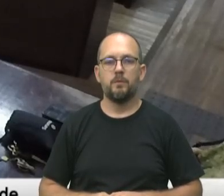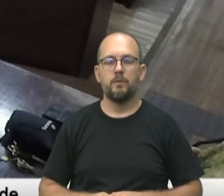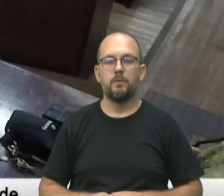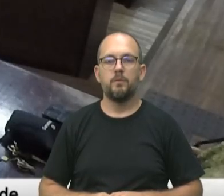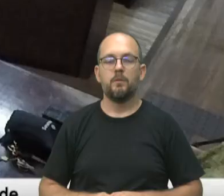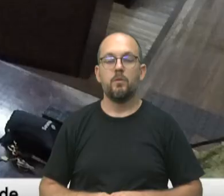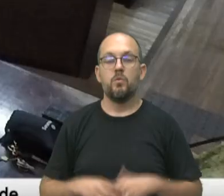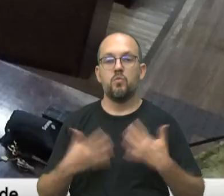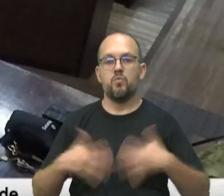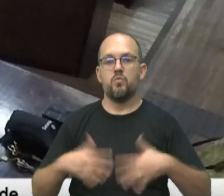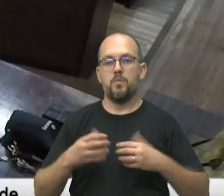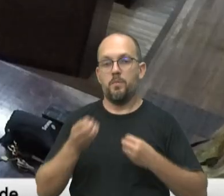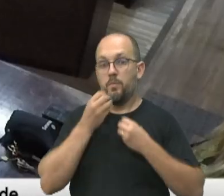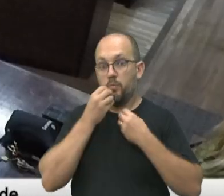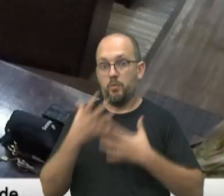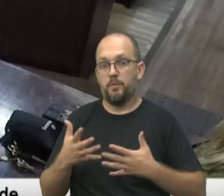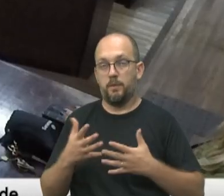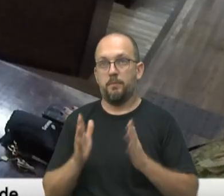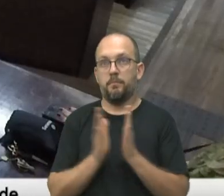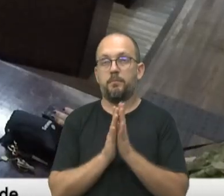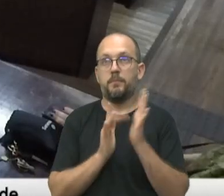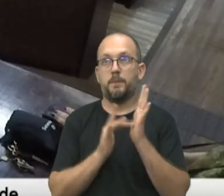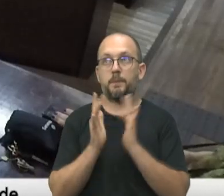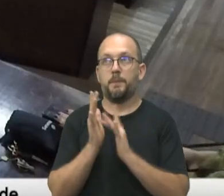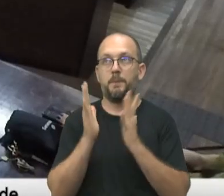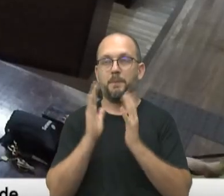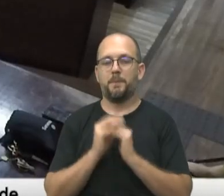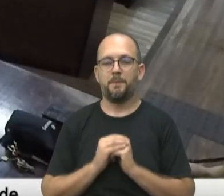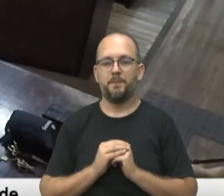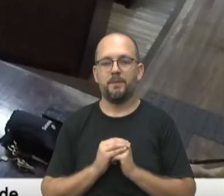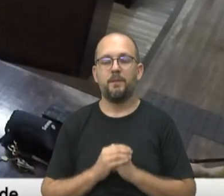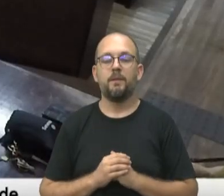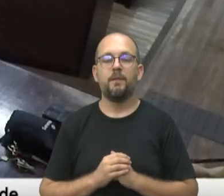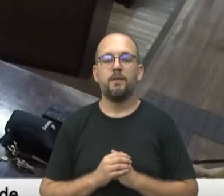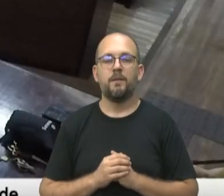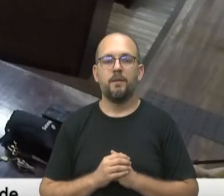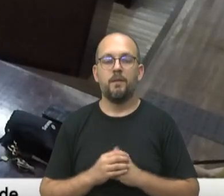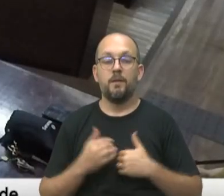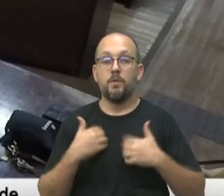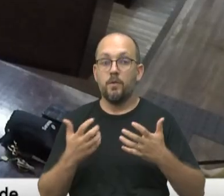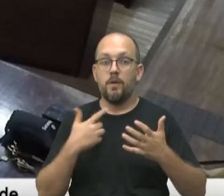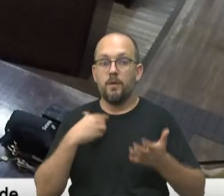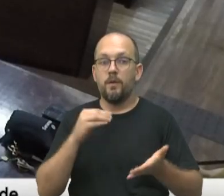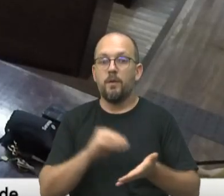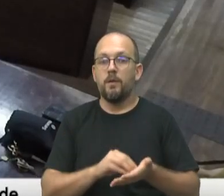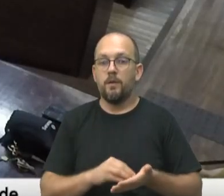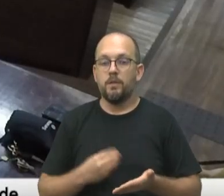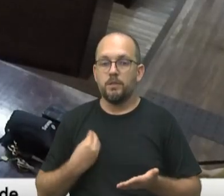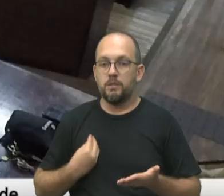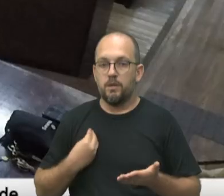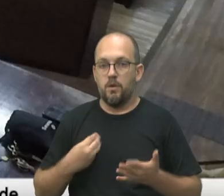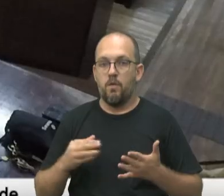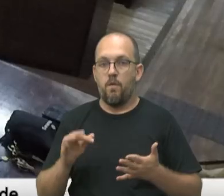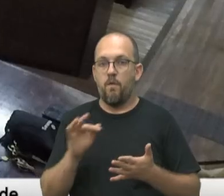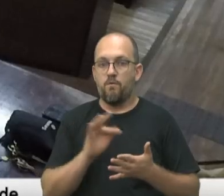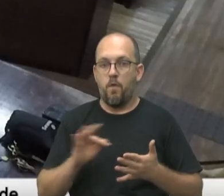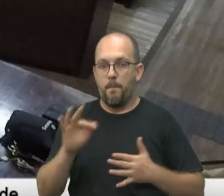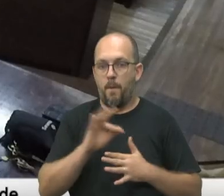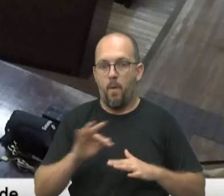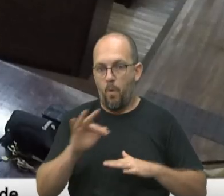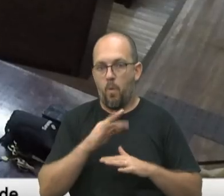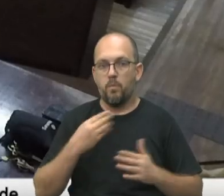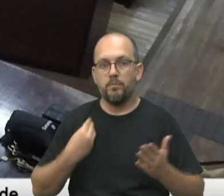Muito bem, Jesus. Eu queria registrar, então, formalmente a